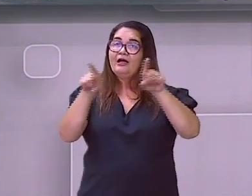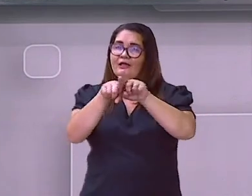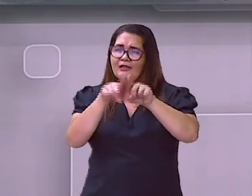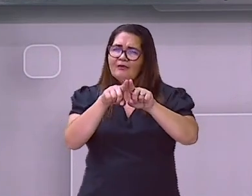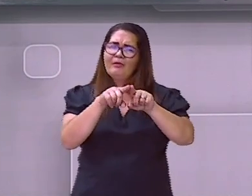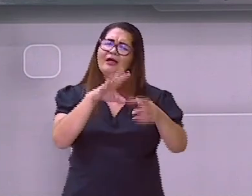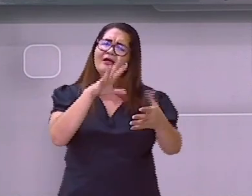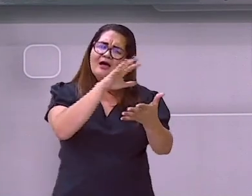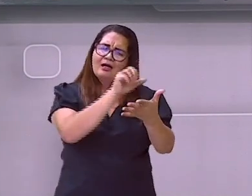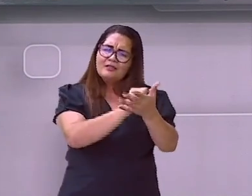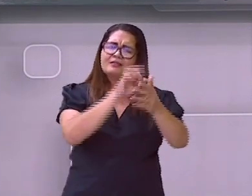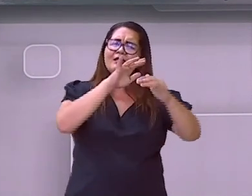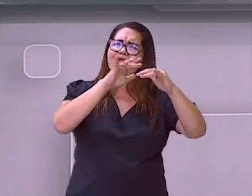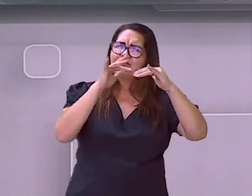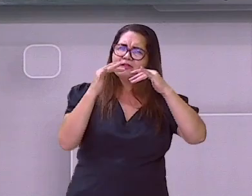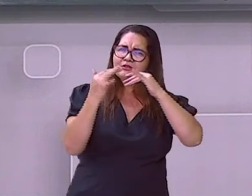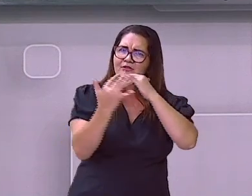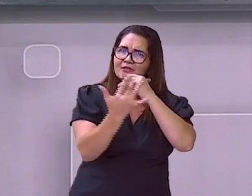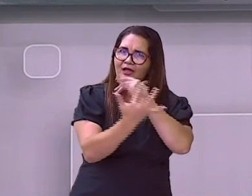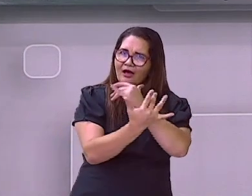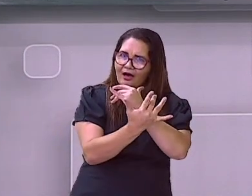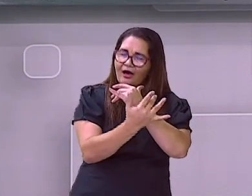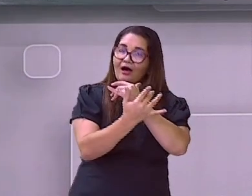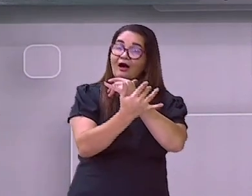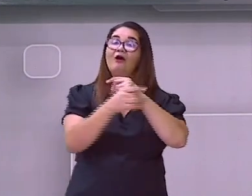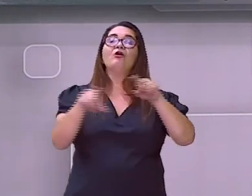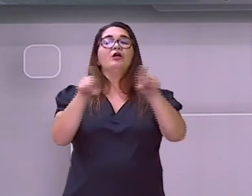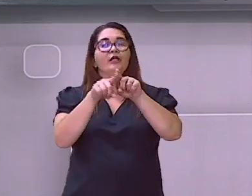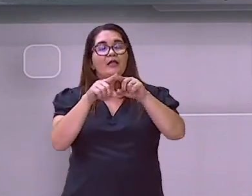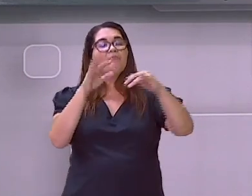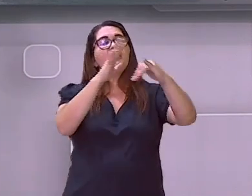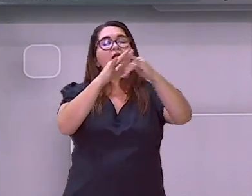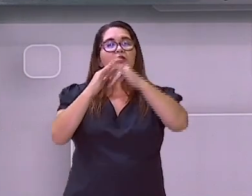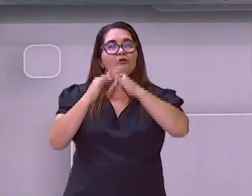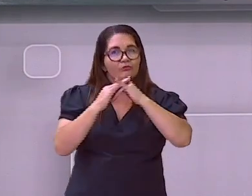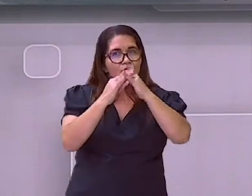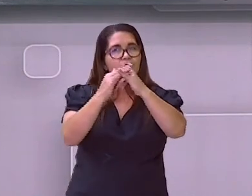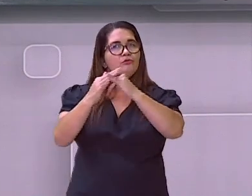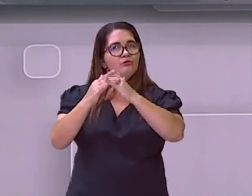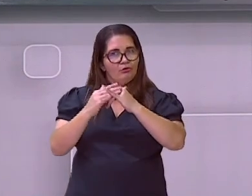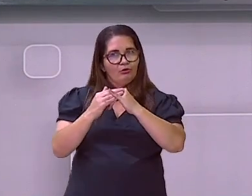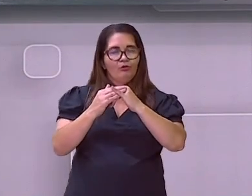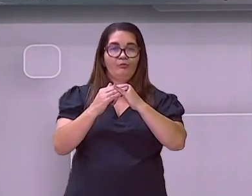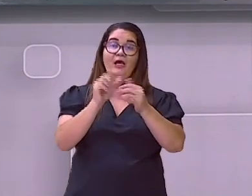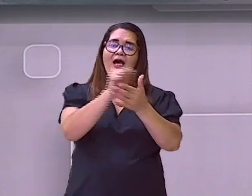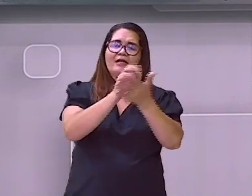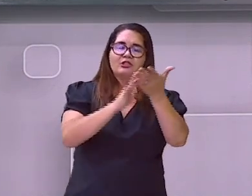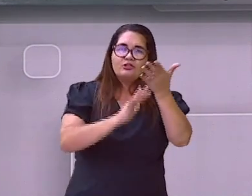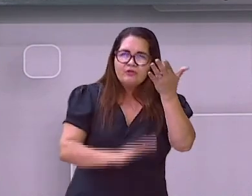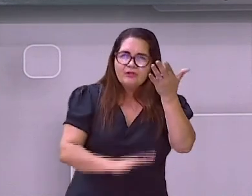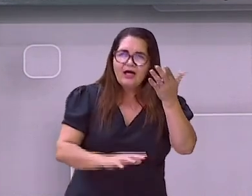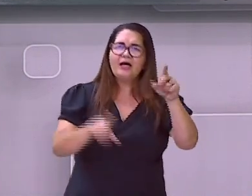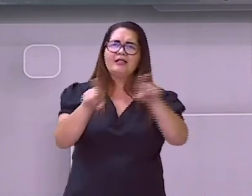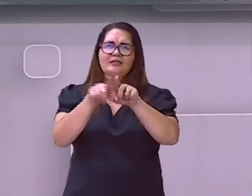Acesse também as nossas redes sociais, se inscreva no nosso canal do YouTube, assista os